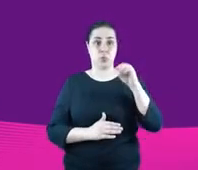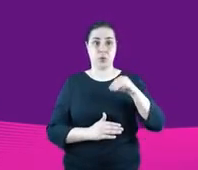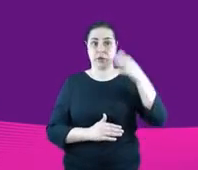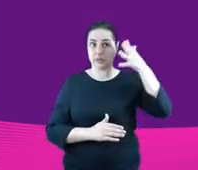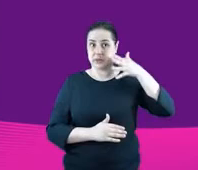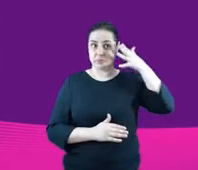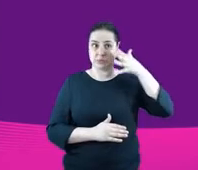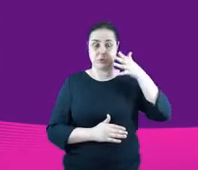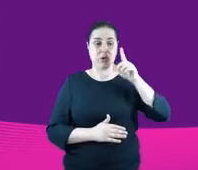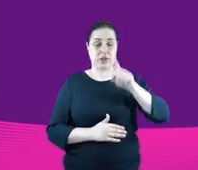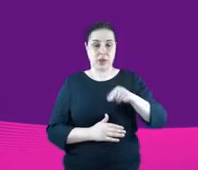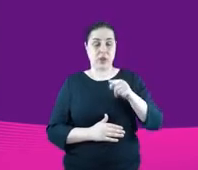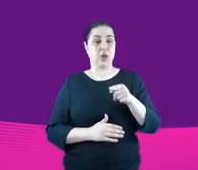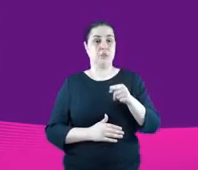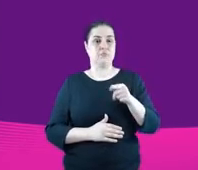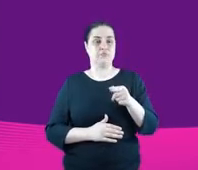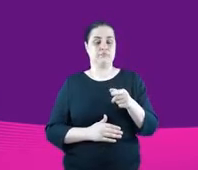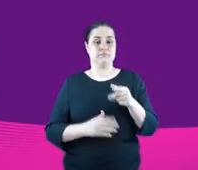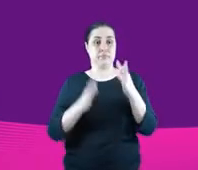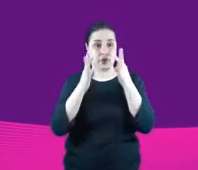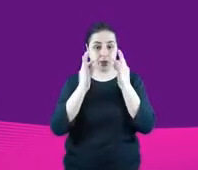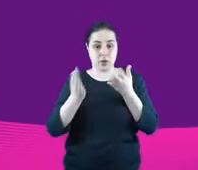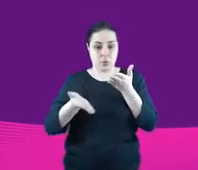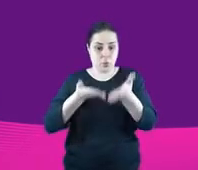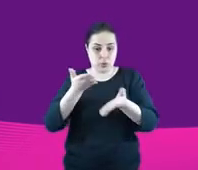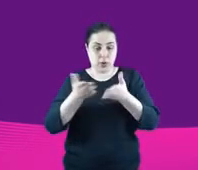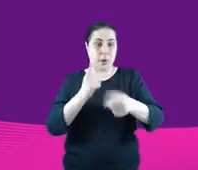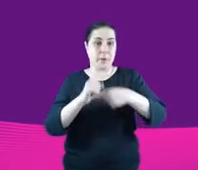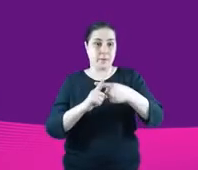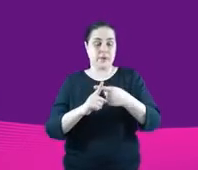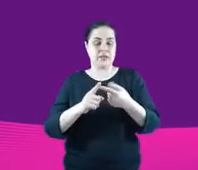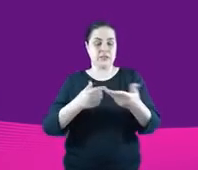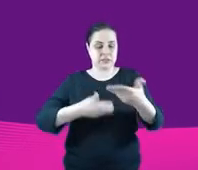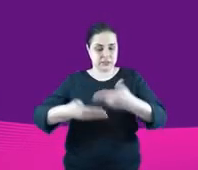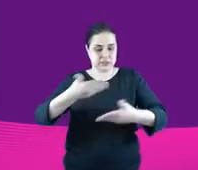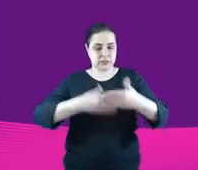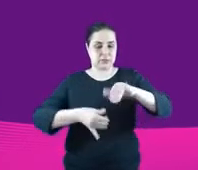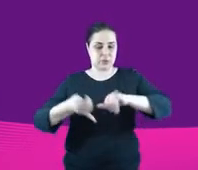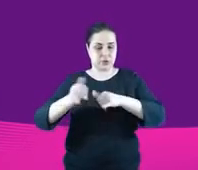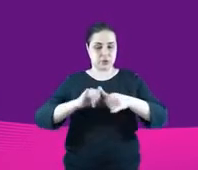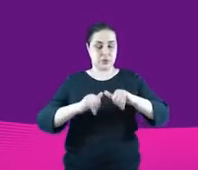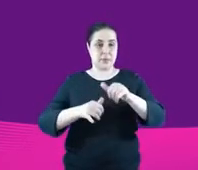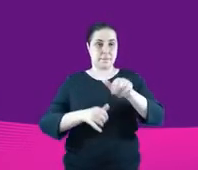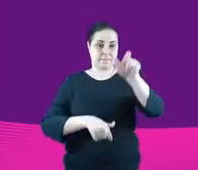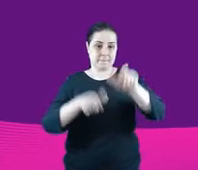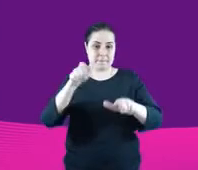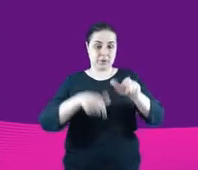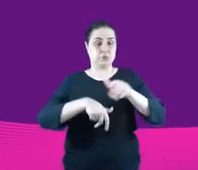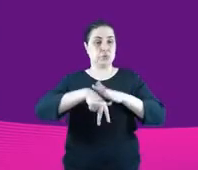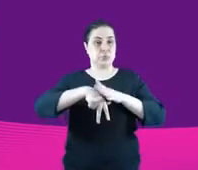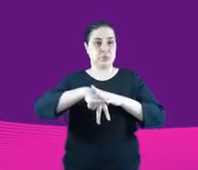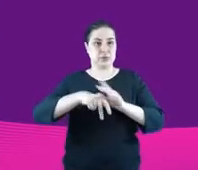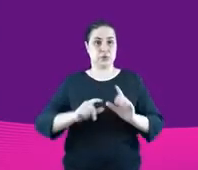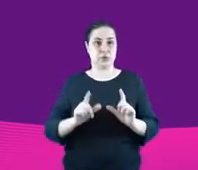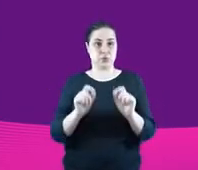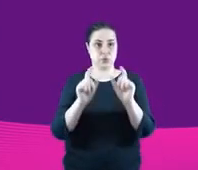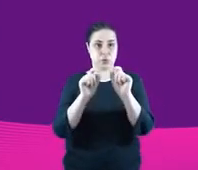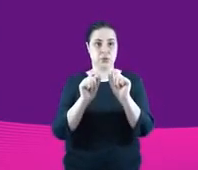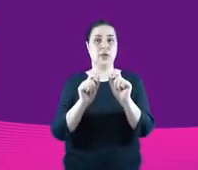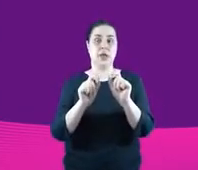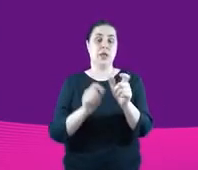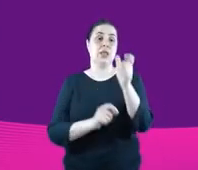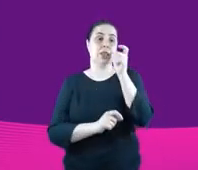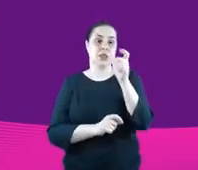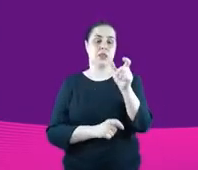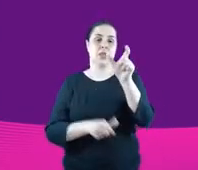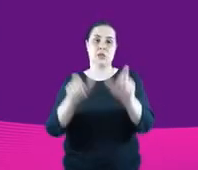dos sobreviventes de câncer de mama. Acredito que seja uma aula de interesse de várias especialidades médicas,